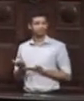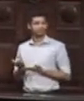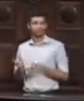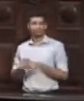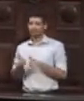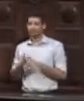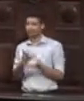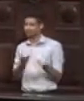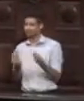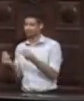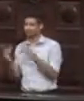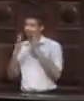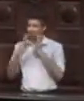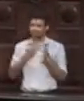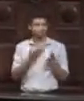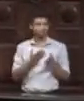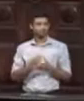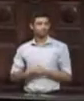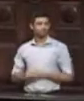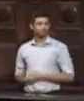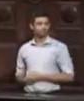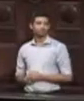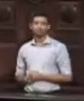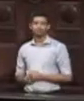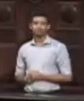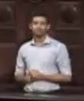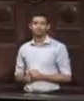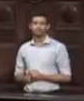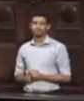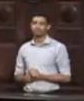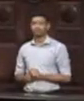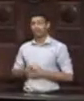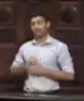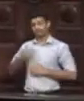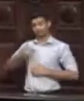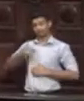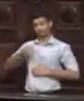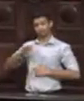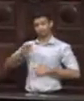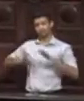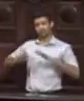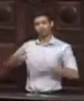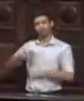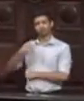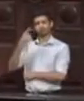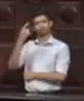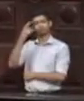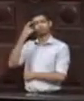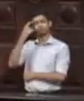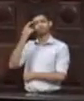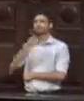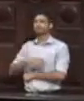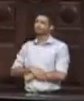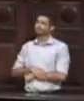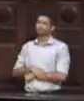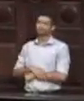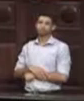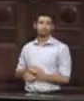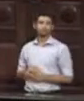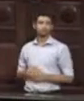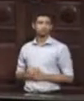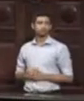acompanham pelas redes sociais. Eu, às vezes, fico pensando